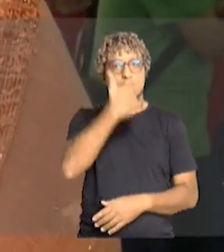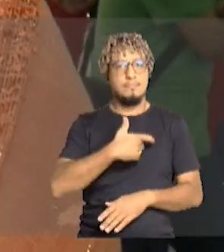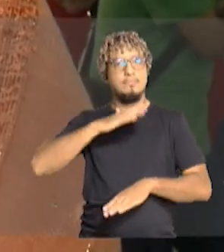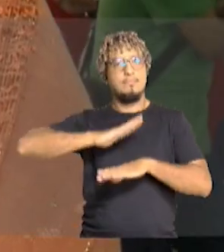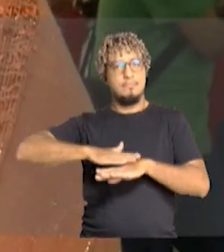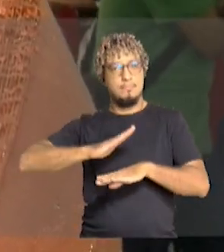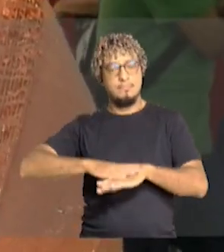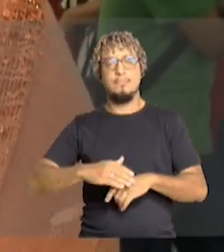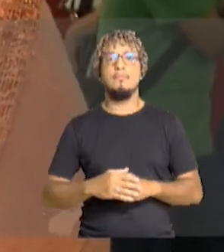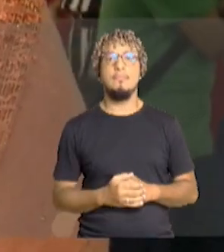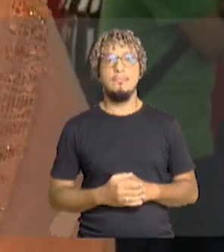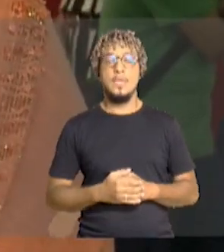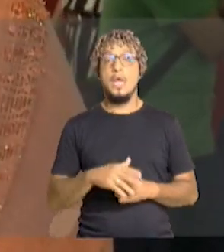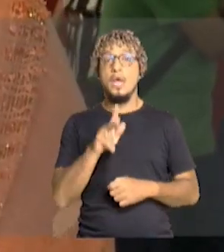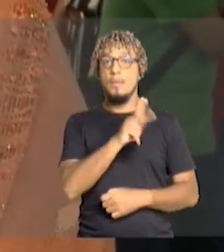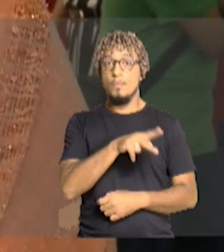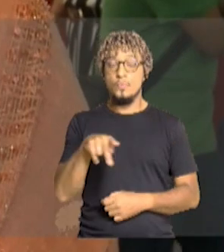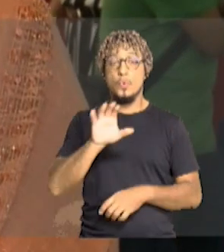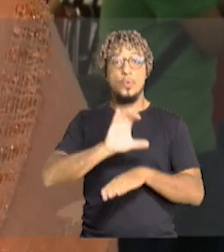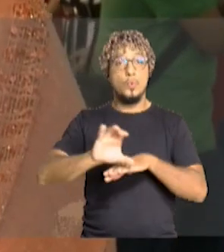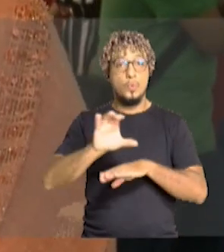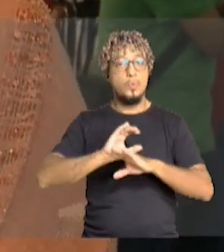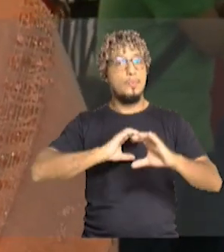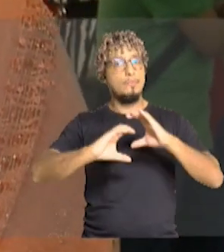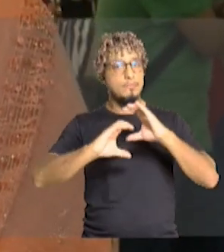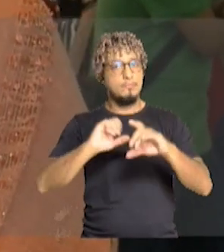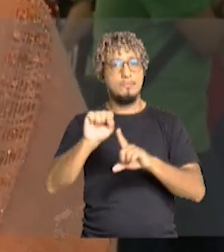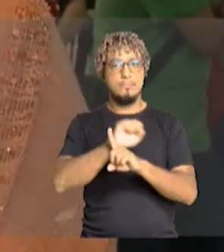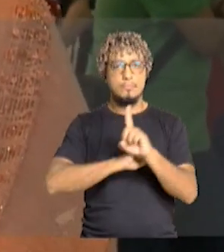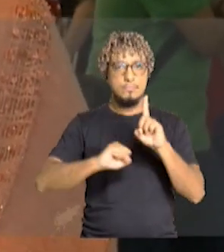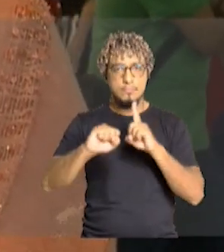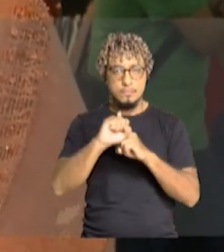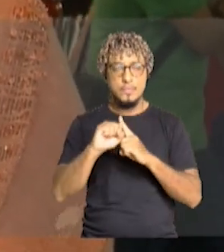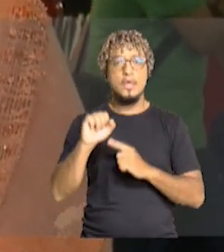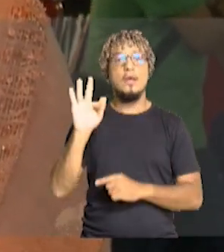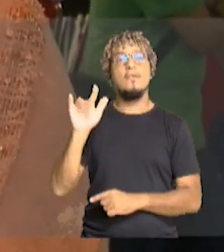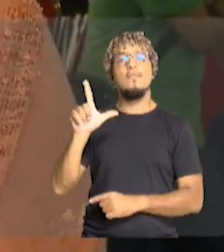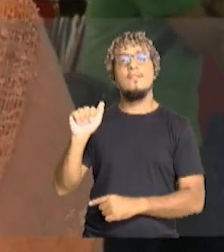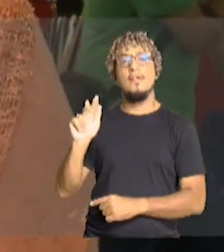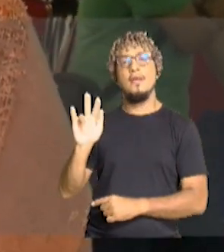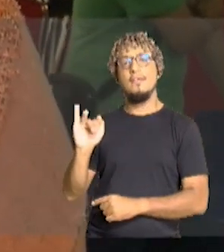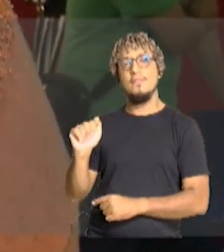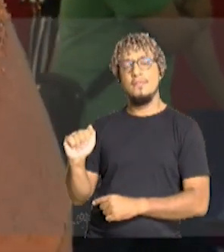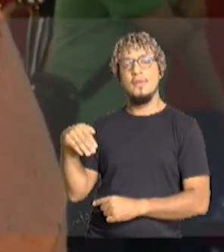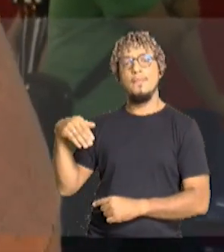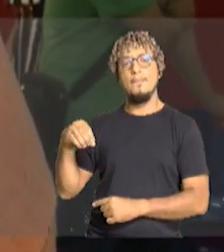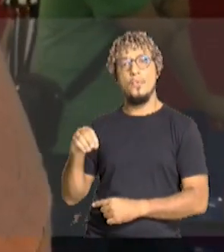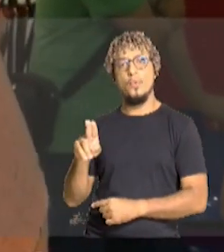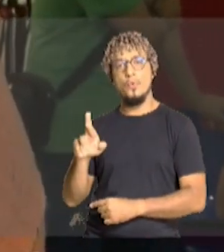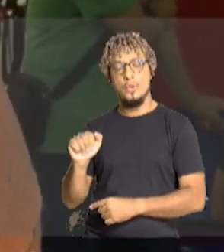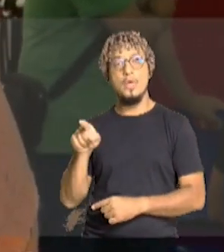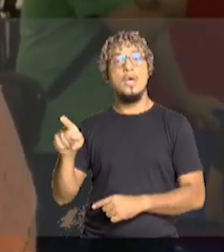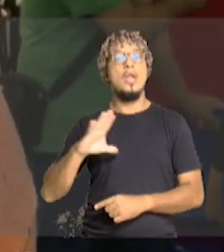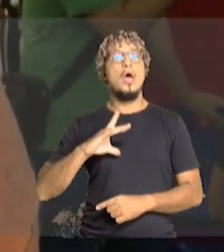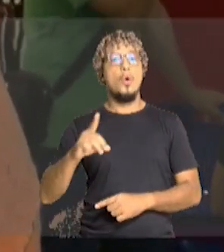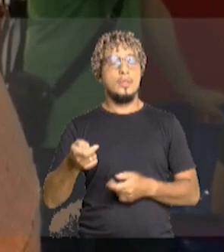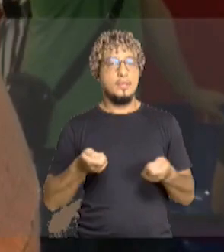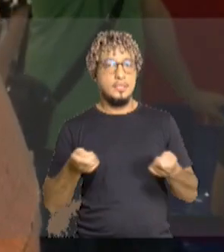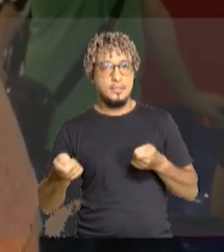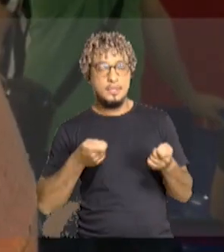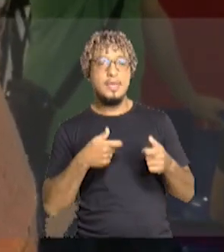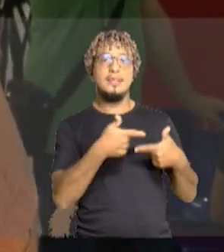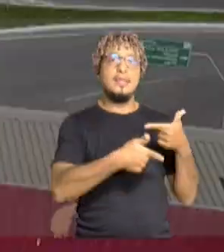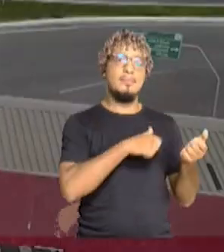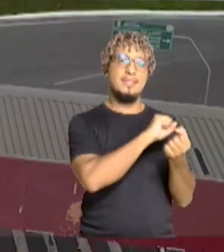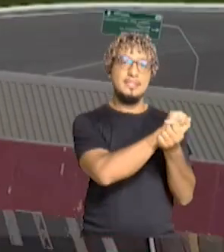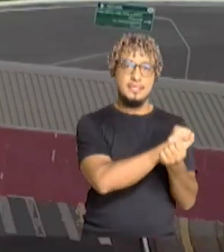pesquisador a professora do curso de Comunicação Social da UFMA Maria Moura coordena o grupo de estudos trabalho escravo e